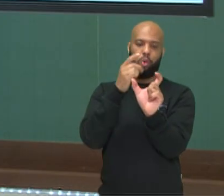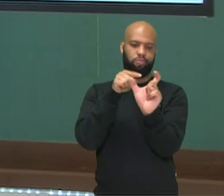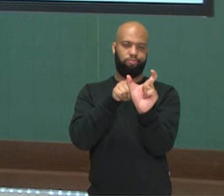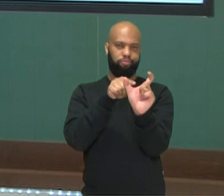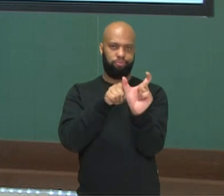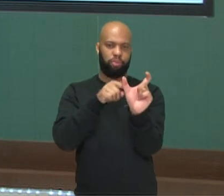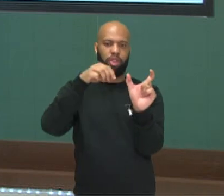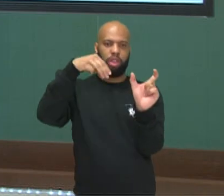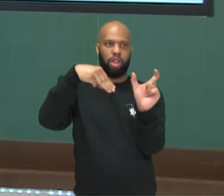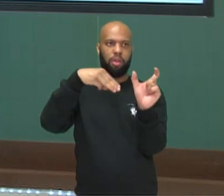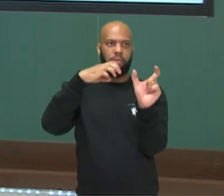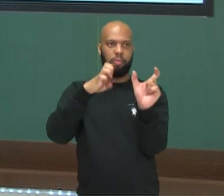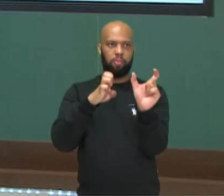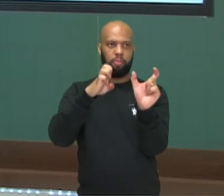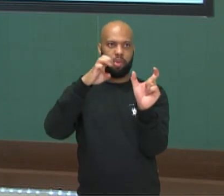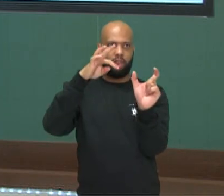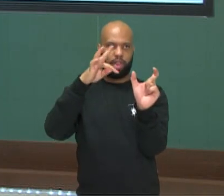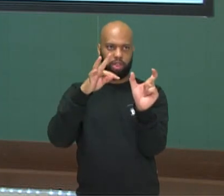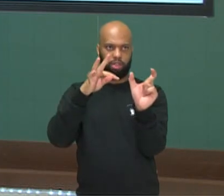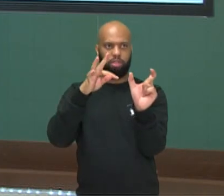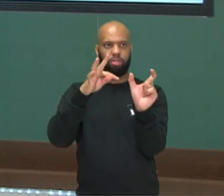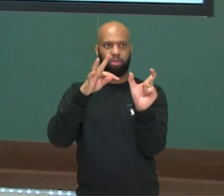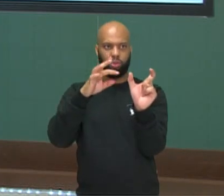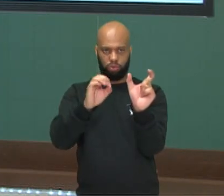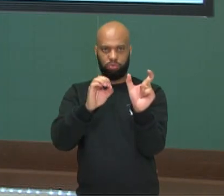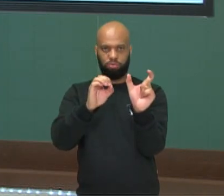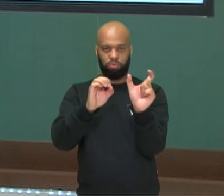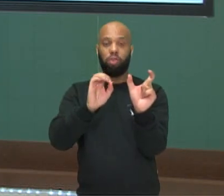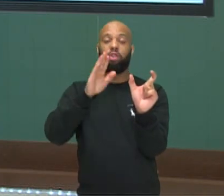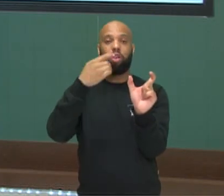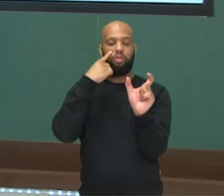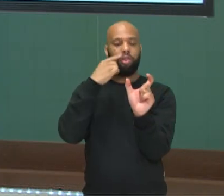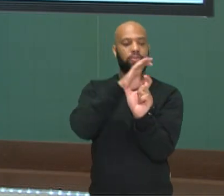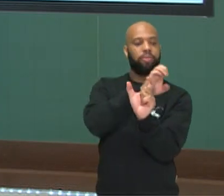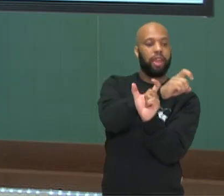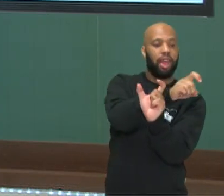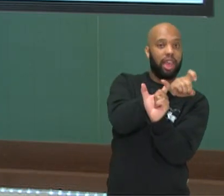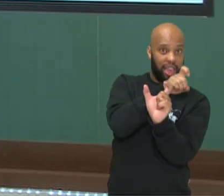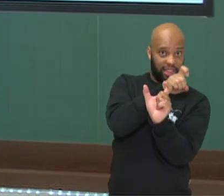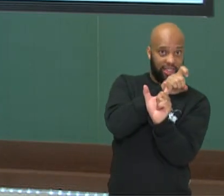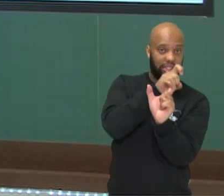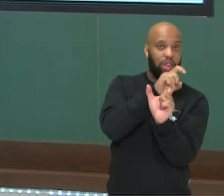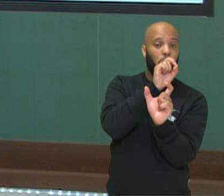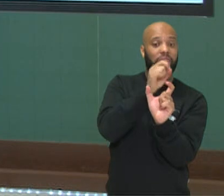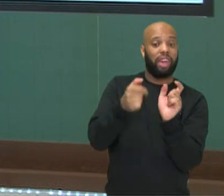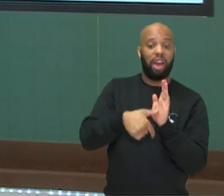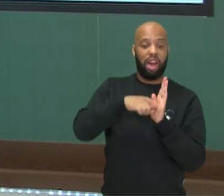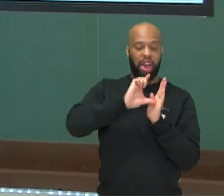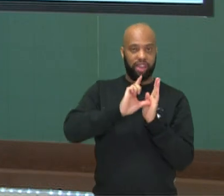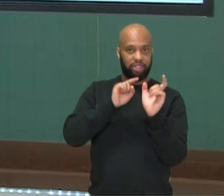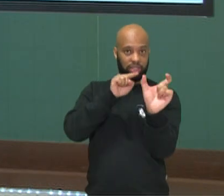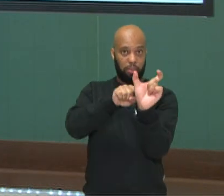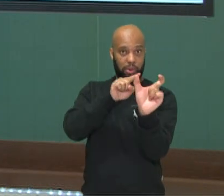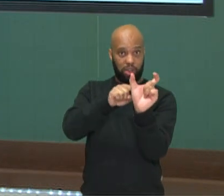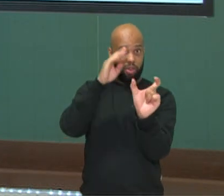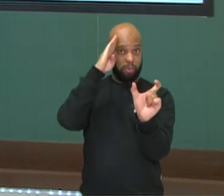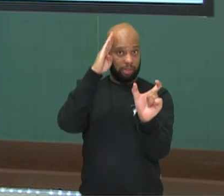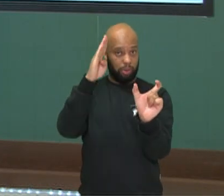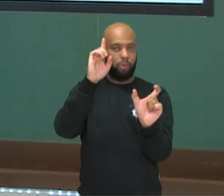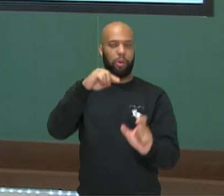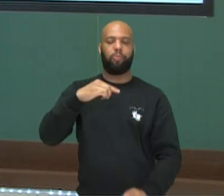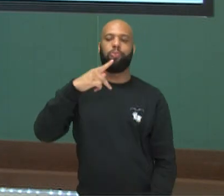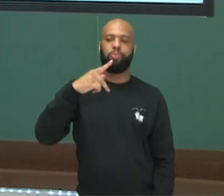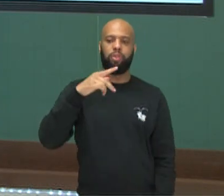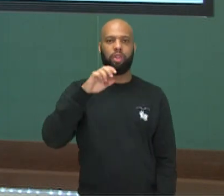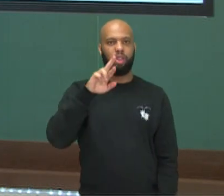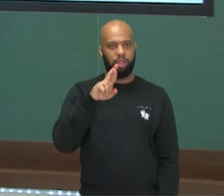ex-amante, ex-aluno? Vamos lá? O ex, ele é um prefixo. O que é um prefixo? É o termo que vem antes da palavra principal, antes do